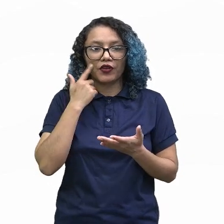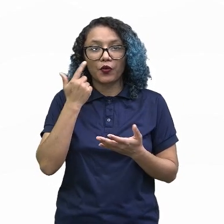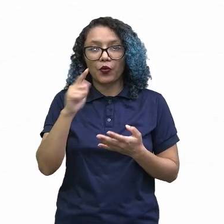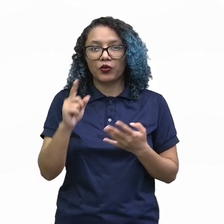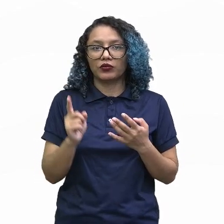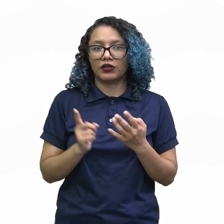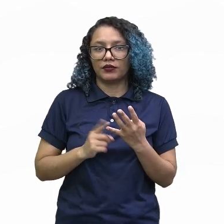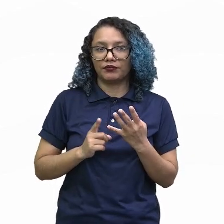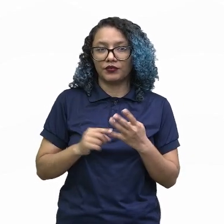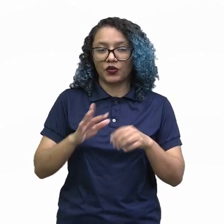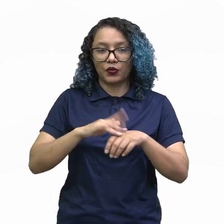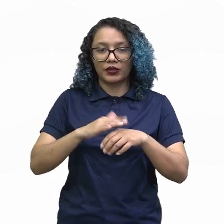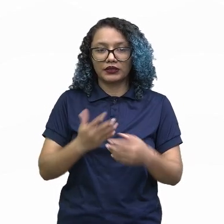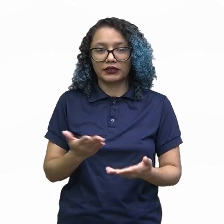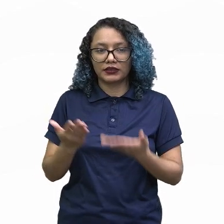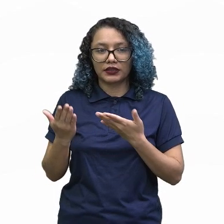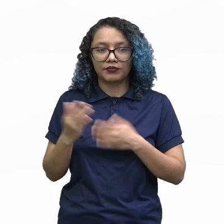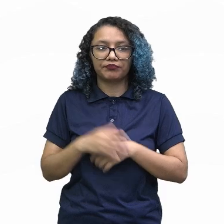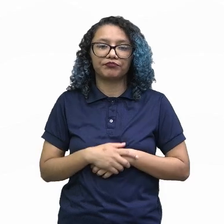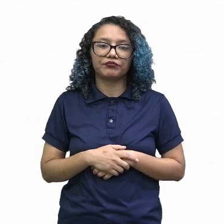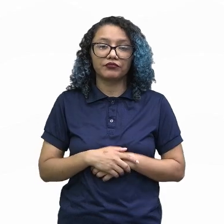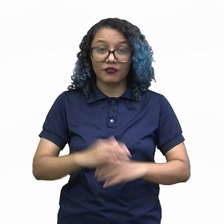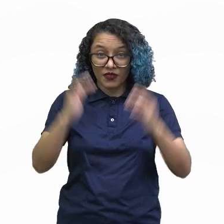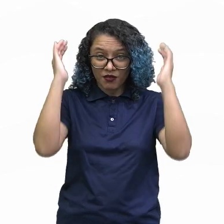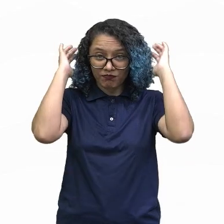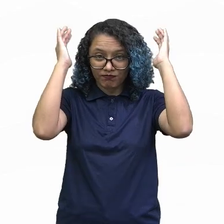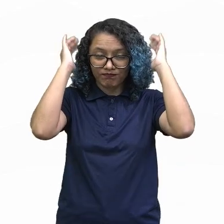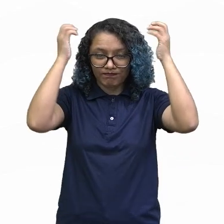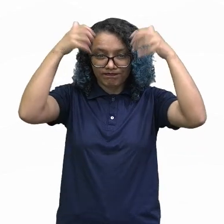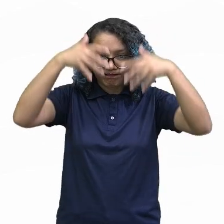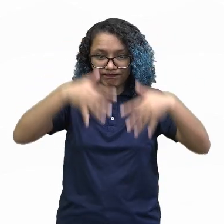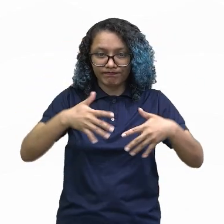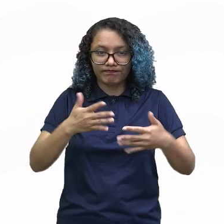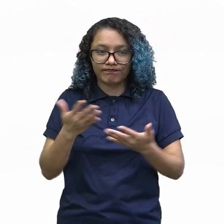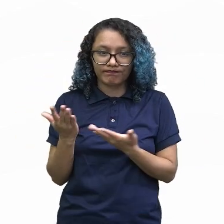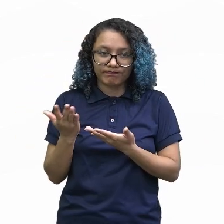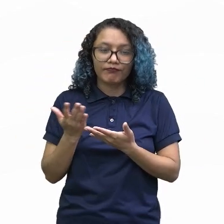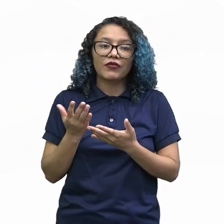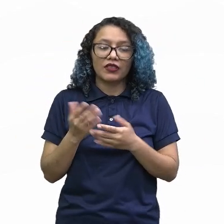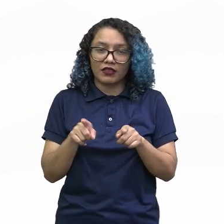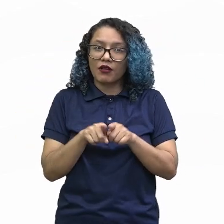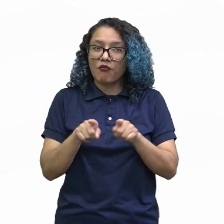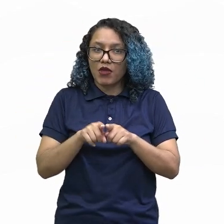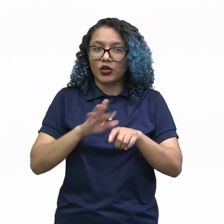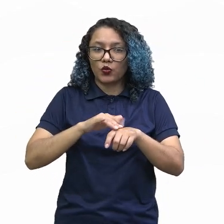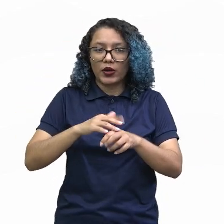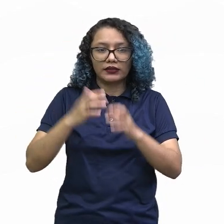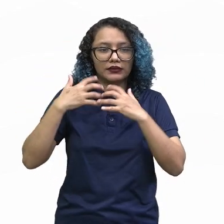outra doença, que é a esclerose múltipla, né? Essa doença é neurológica